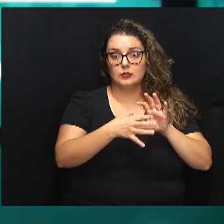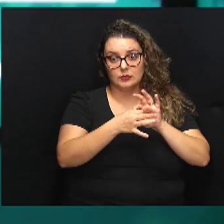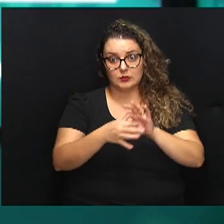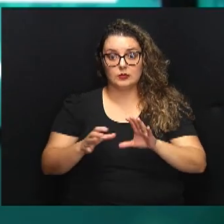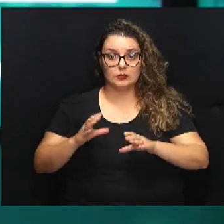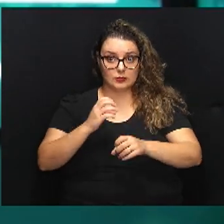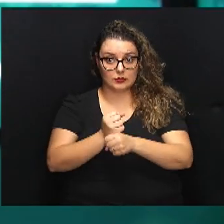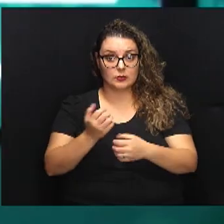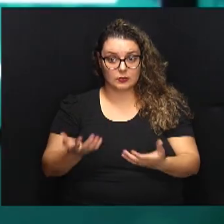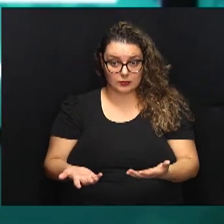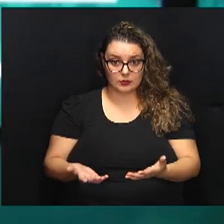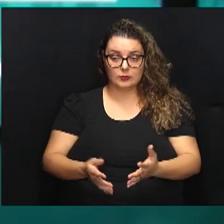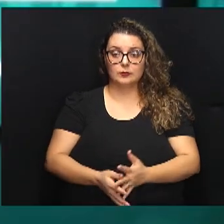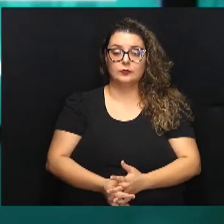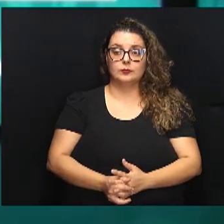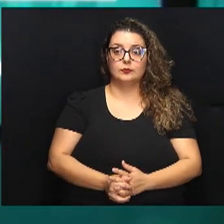coletivo.